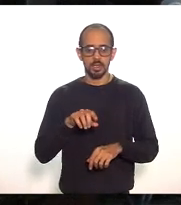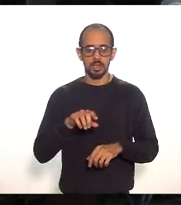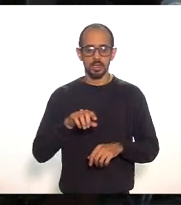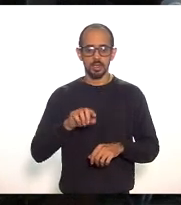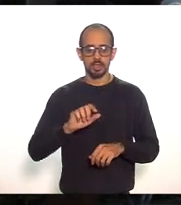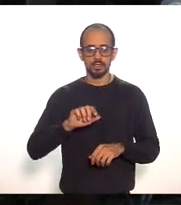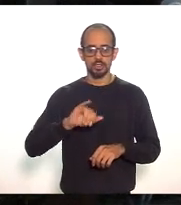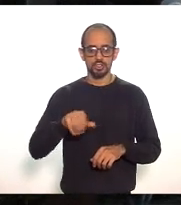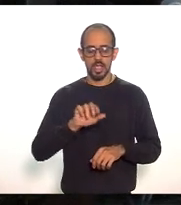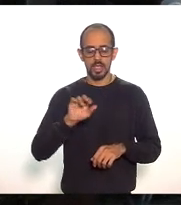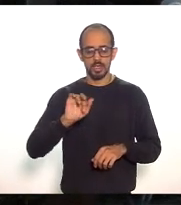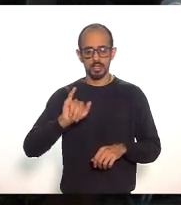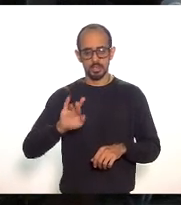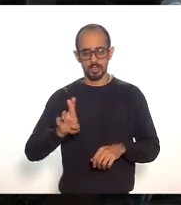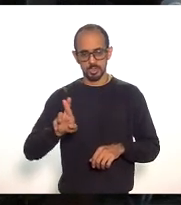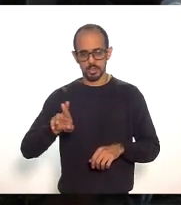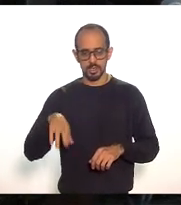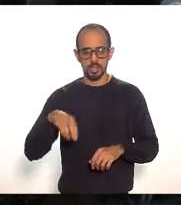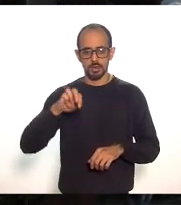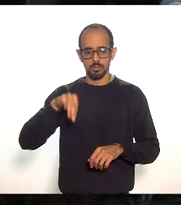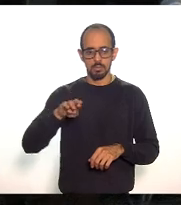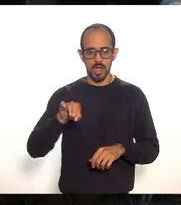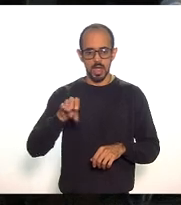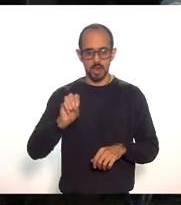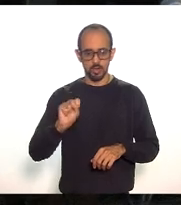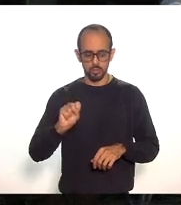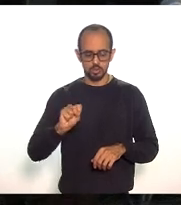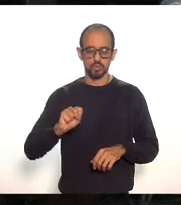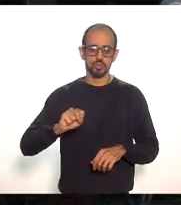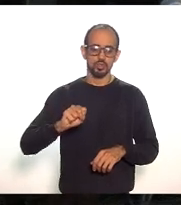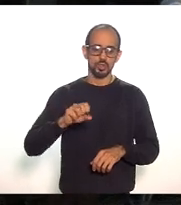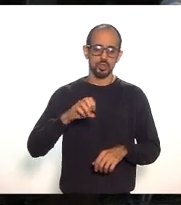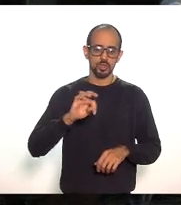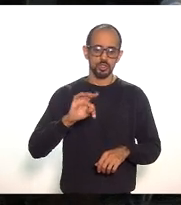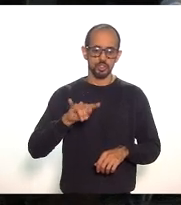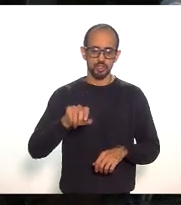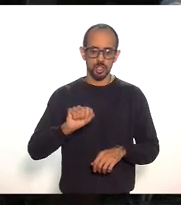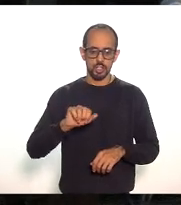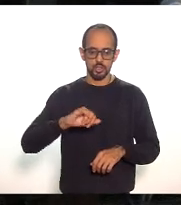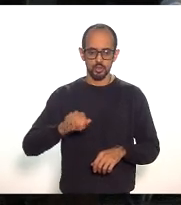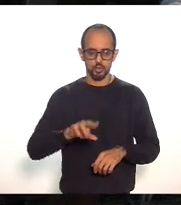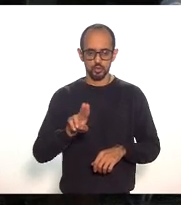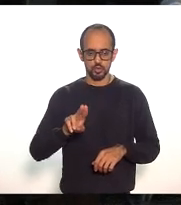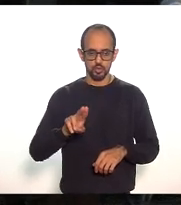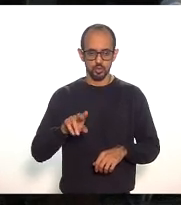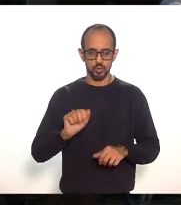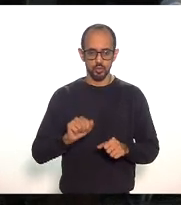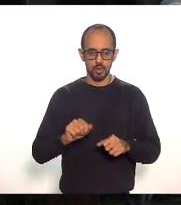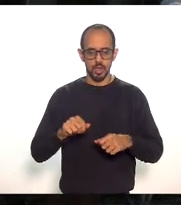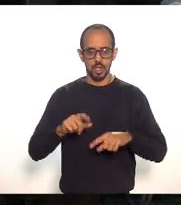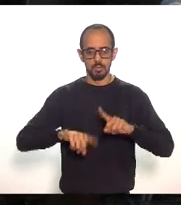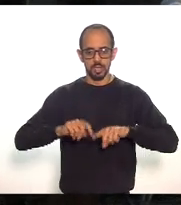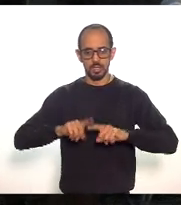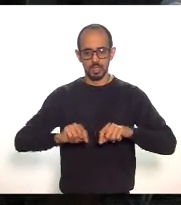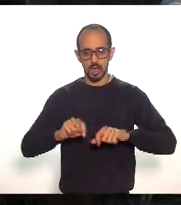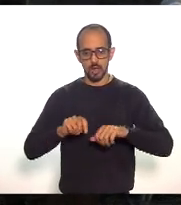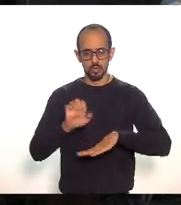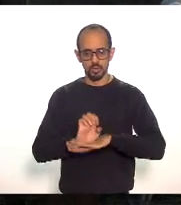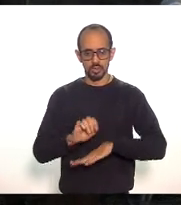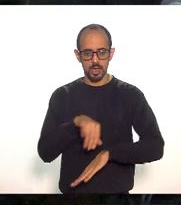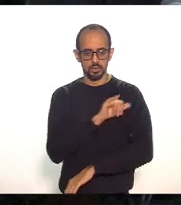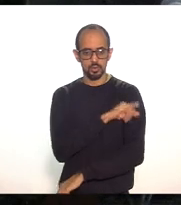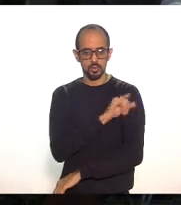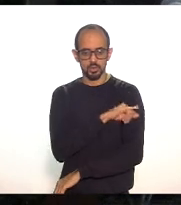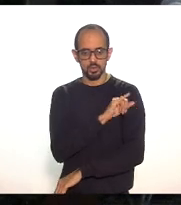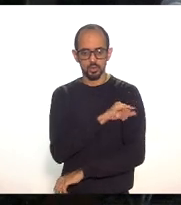Jair Bittencourt, Marcos Vinícius, Márcio Canela e Tia Ju, que declara patrimônio cultural e material do Estado do Rio de Janeiro a festa